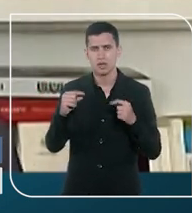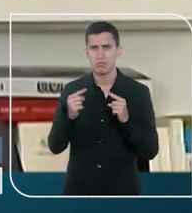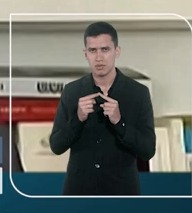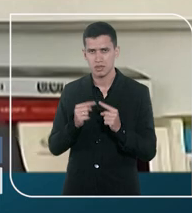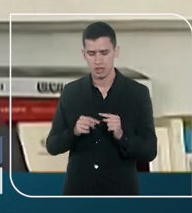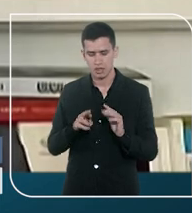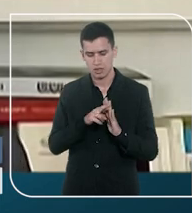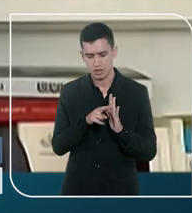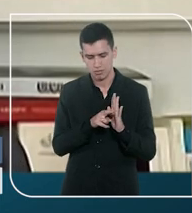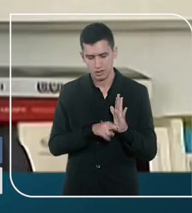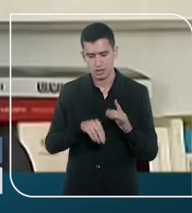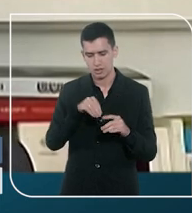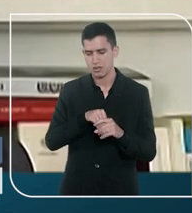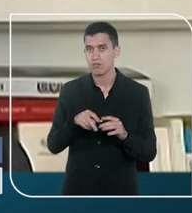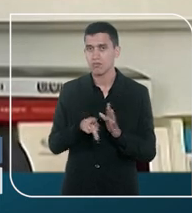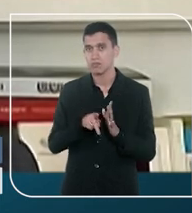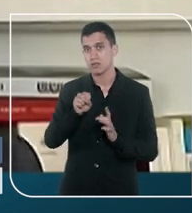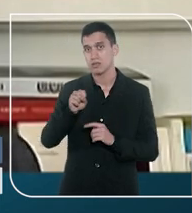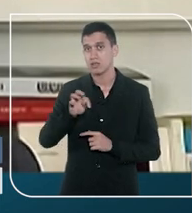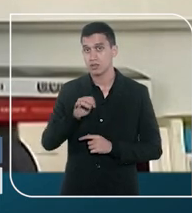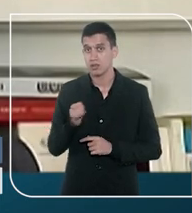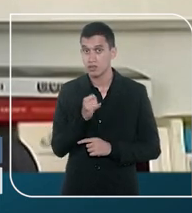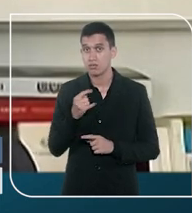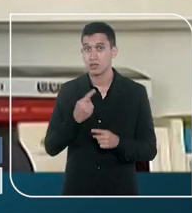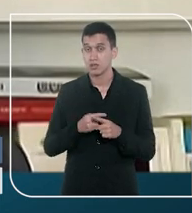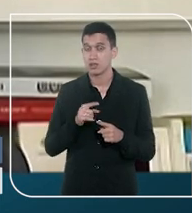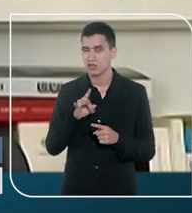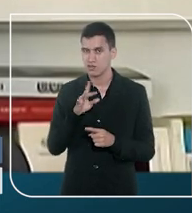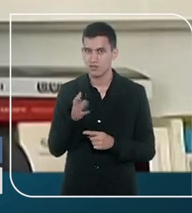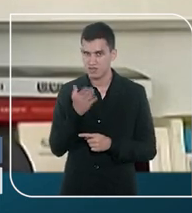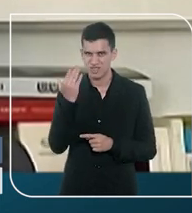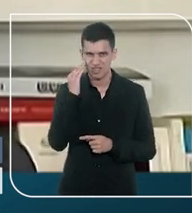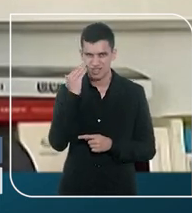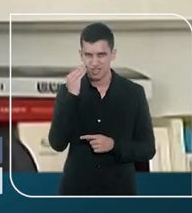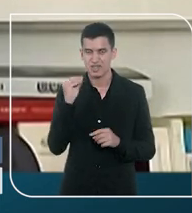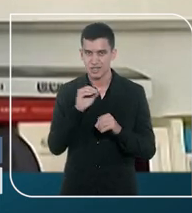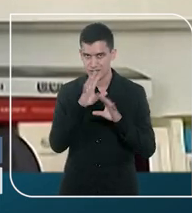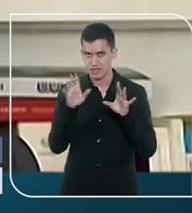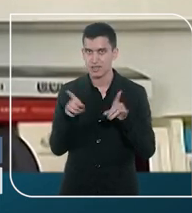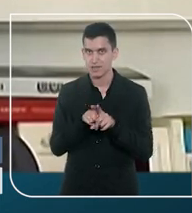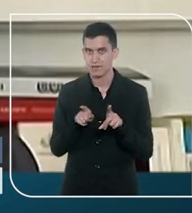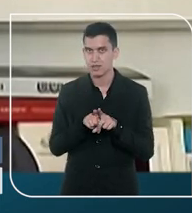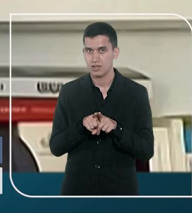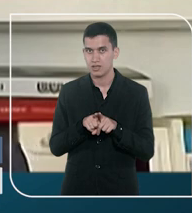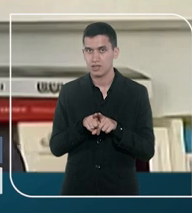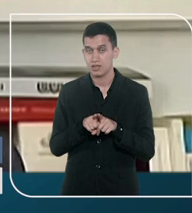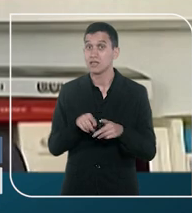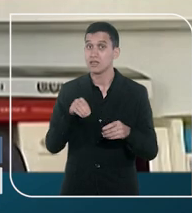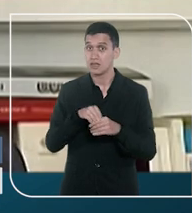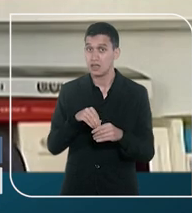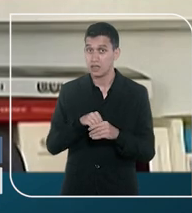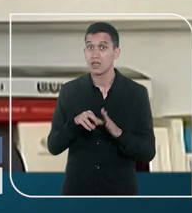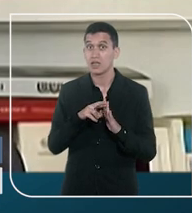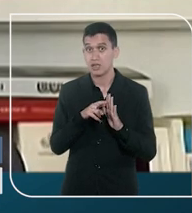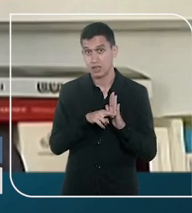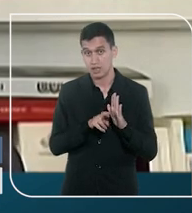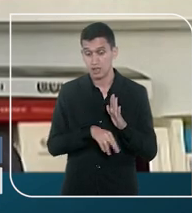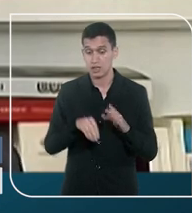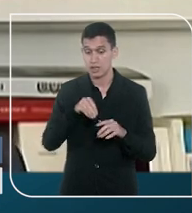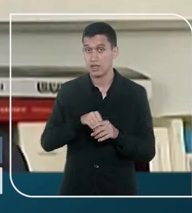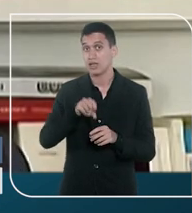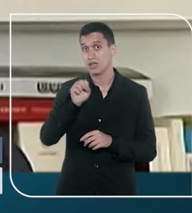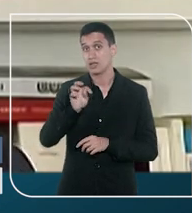regimento interno do STJ, porque só para que os amigos também se situem, né? Dentro do regimento interno do